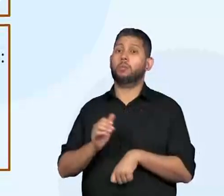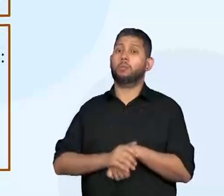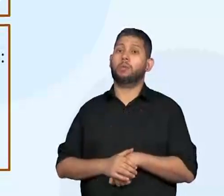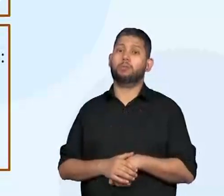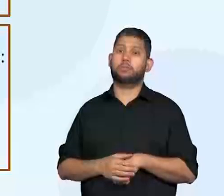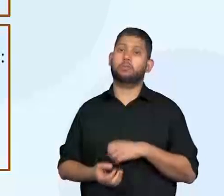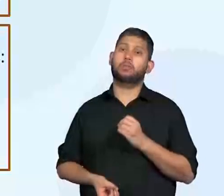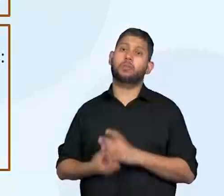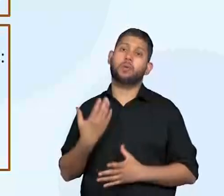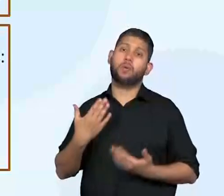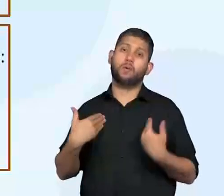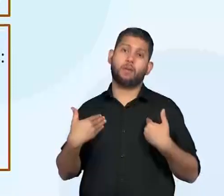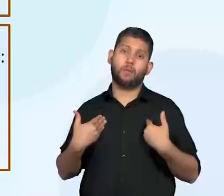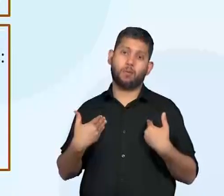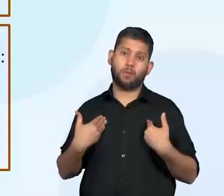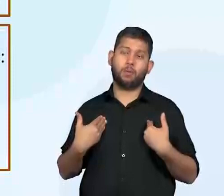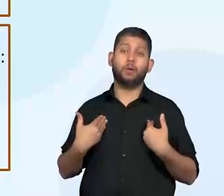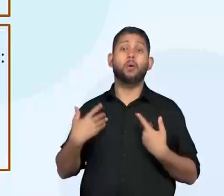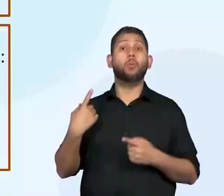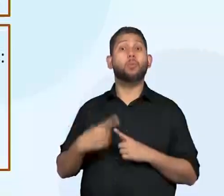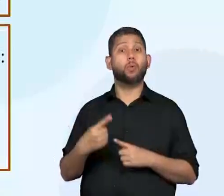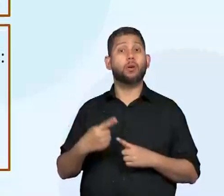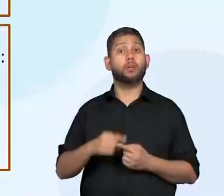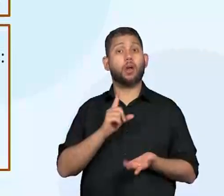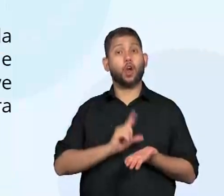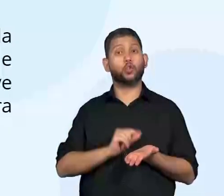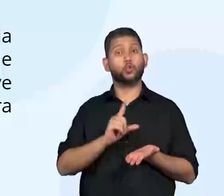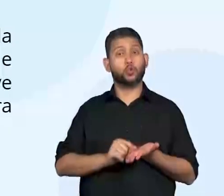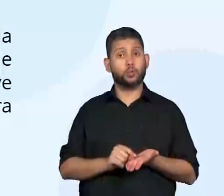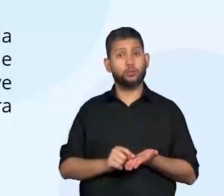Ler e Escrever de vocês, que é um artigo científico.